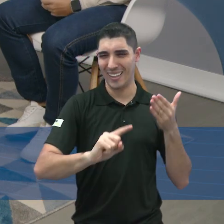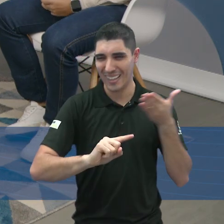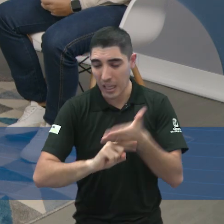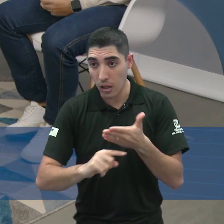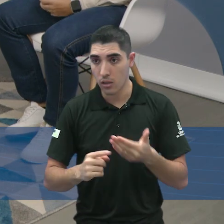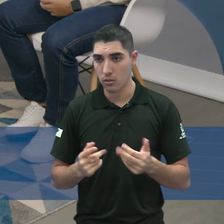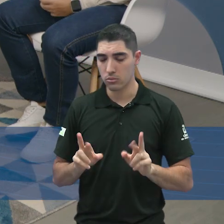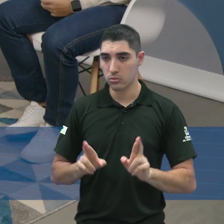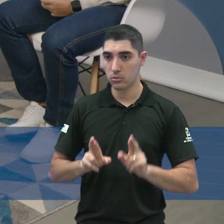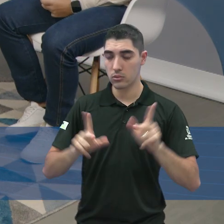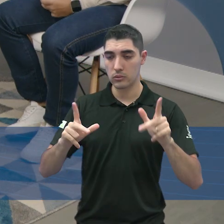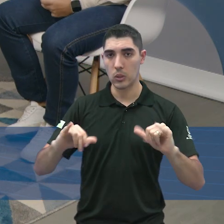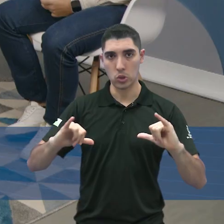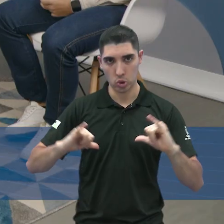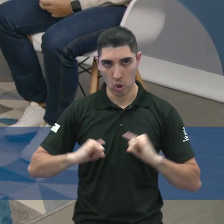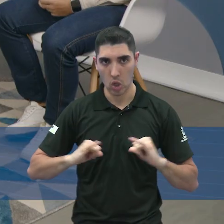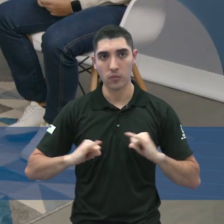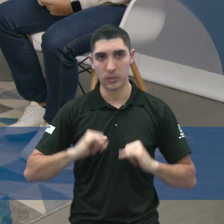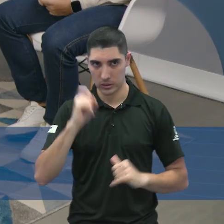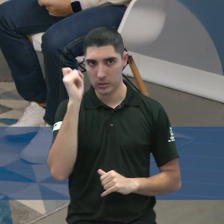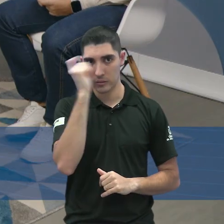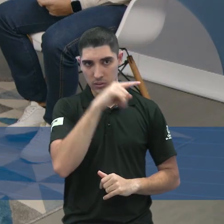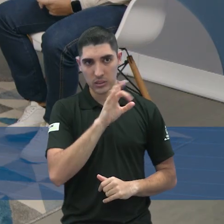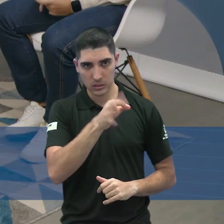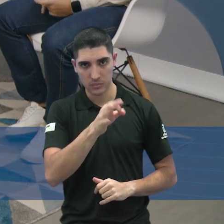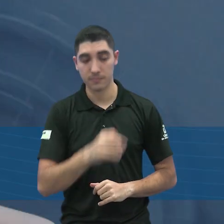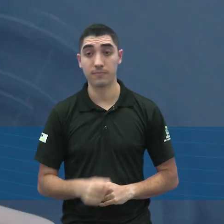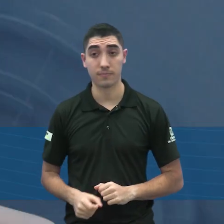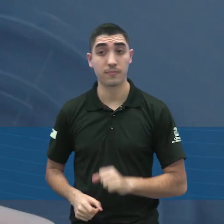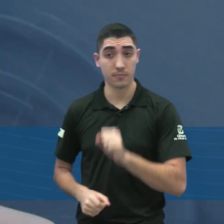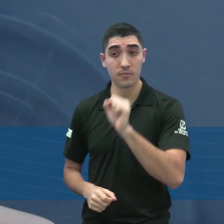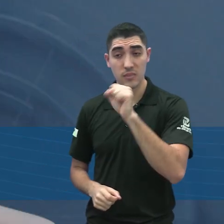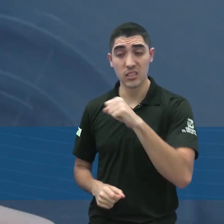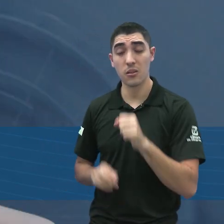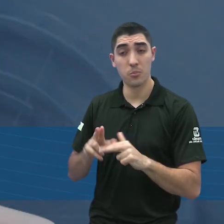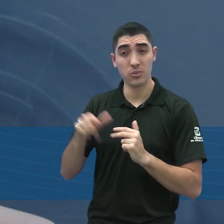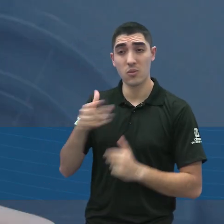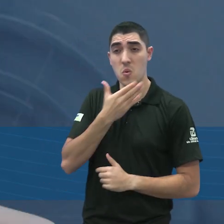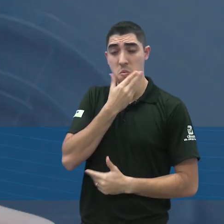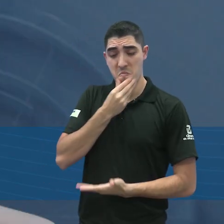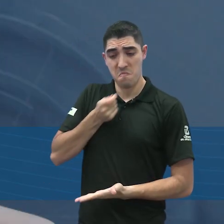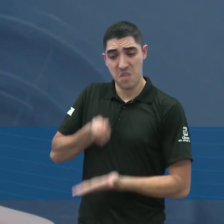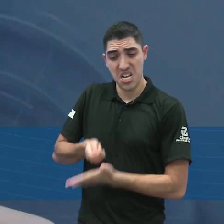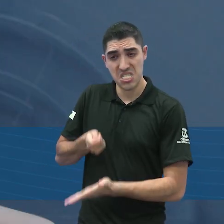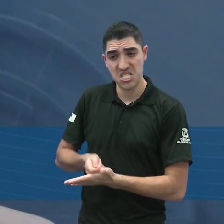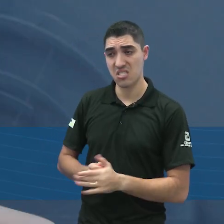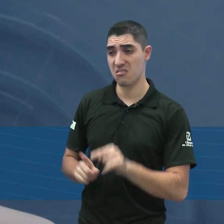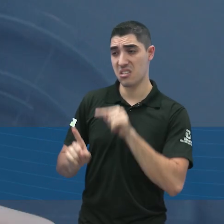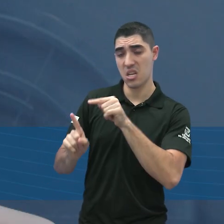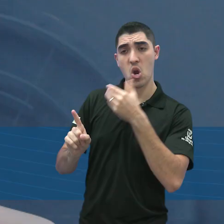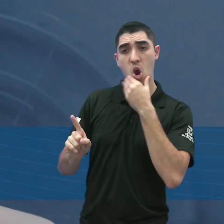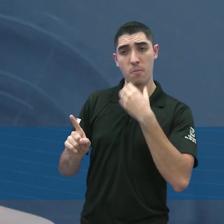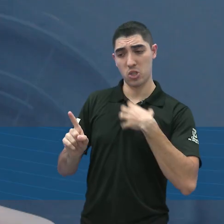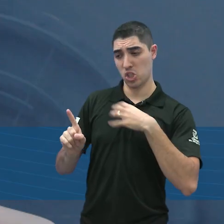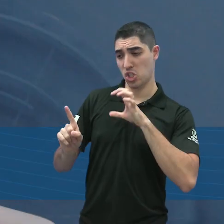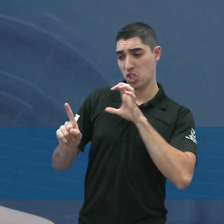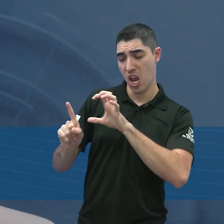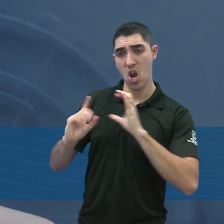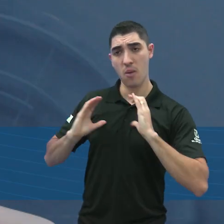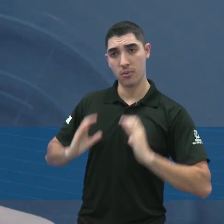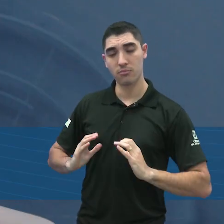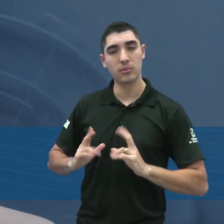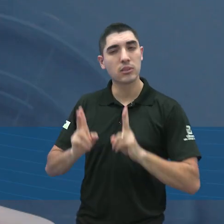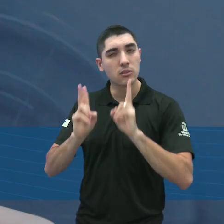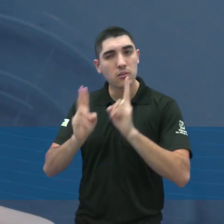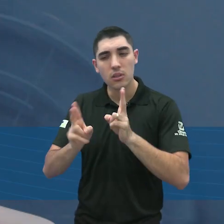e realmente é difícil romper. Sim, esse olhar do machismo, como o homem deve se comportar, é algo muito